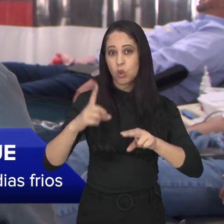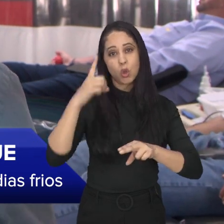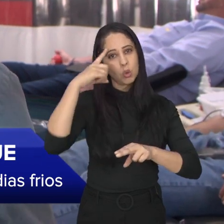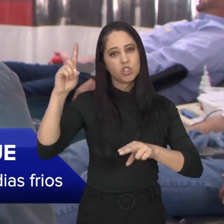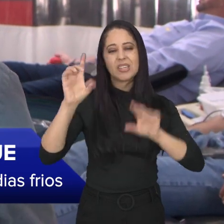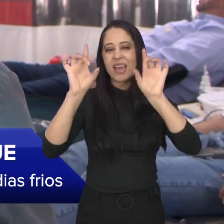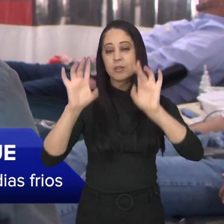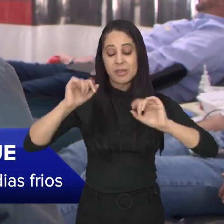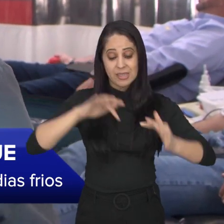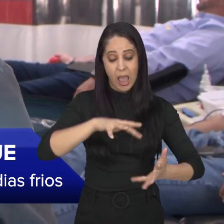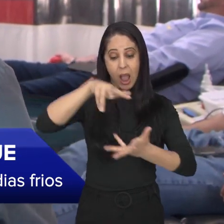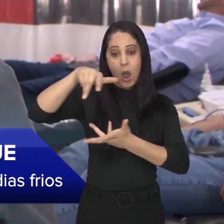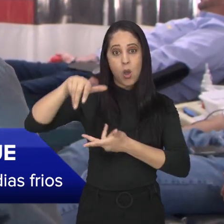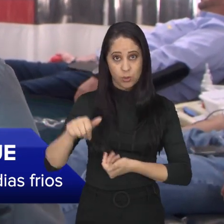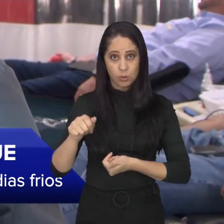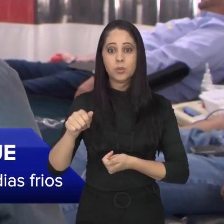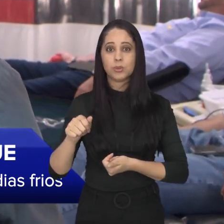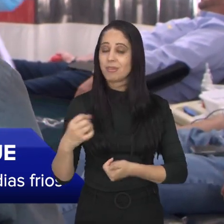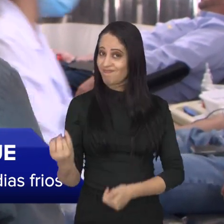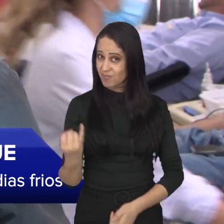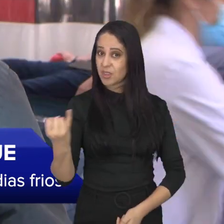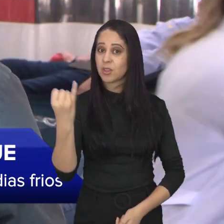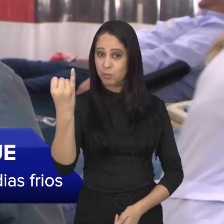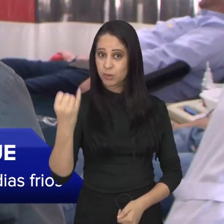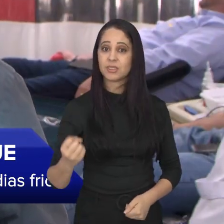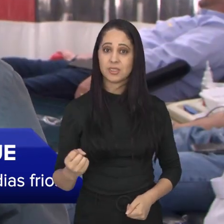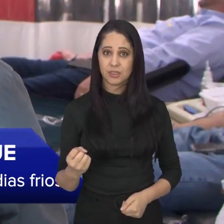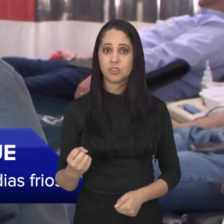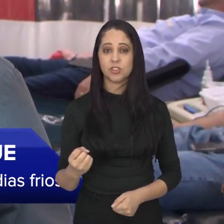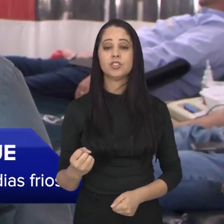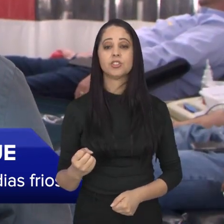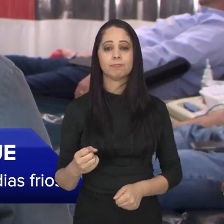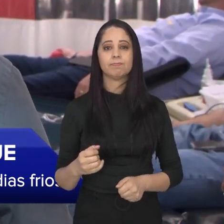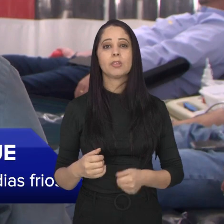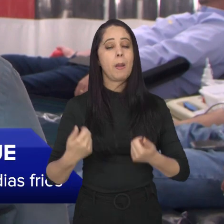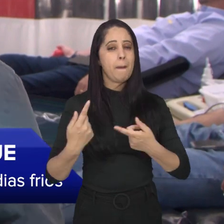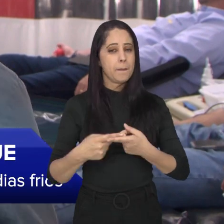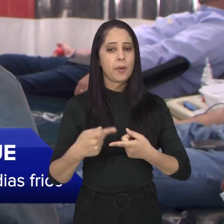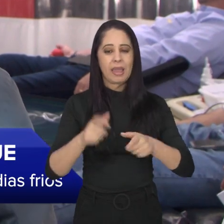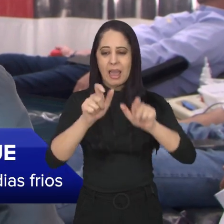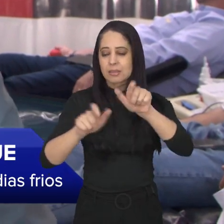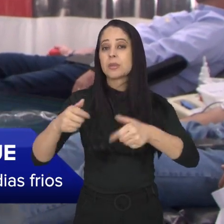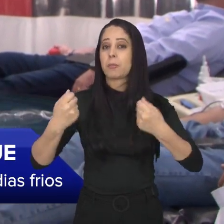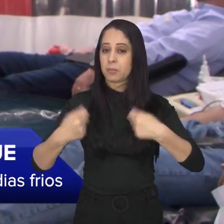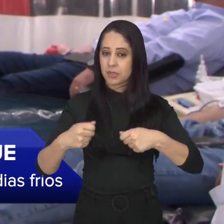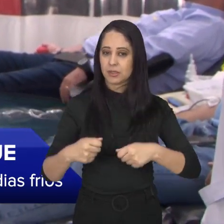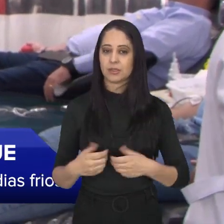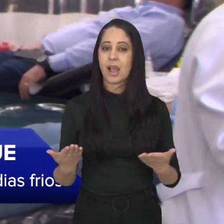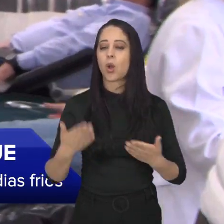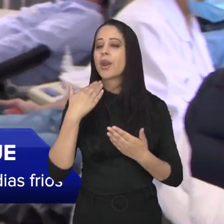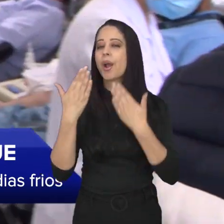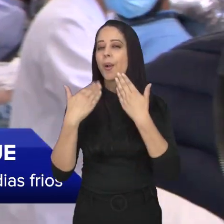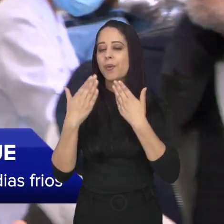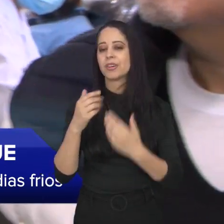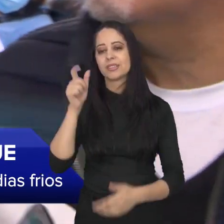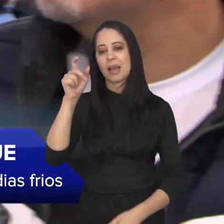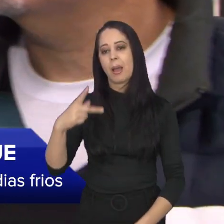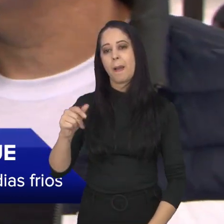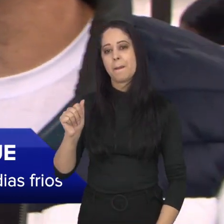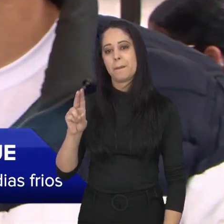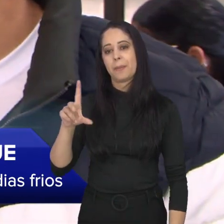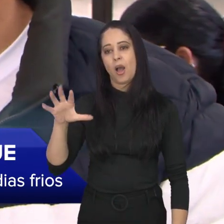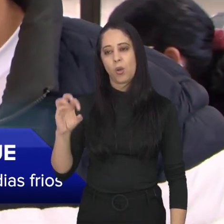repórter Marvin Pinho conversou com o coordenador do Serviço de Hemoterapia aqui de São José e, quem sabe, pode te incentivar a se tornar um doador? É